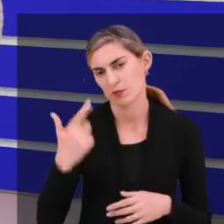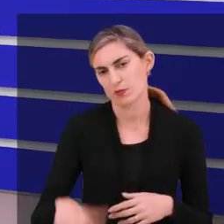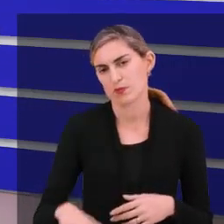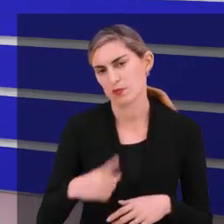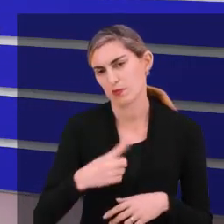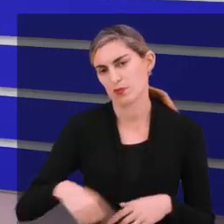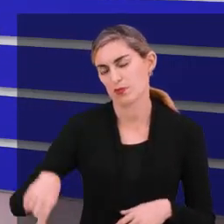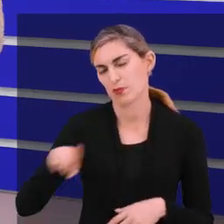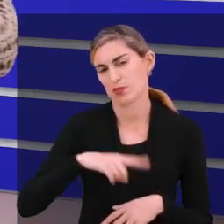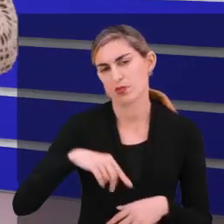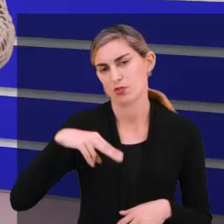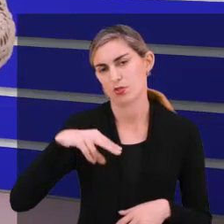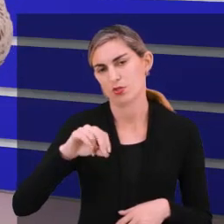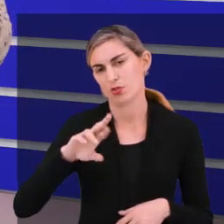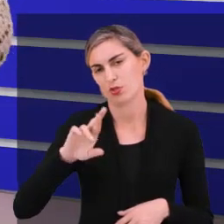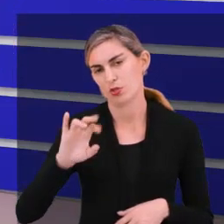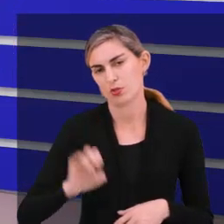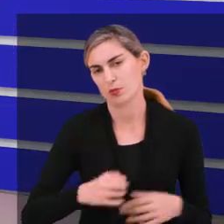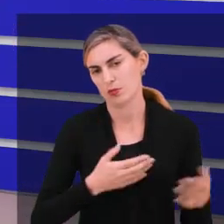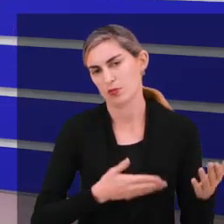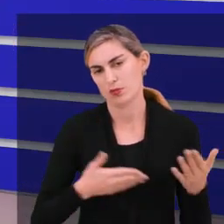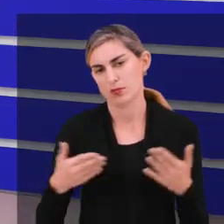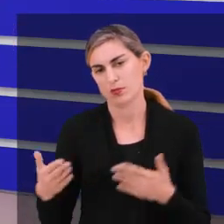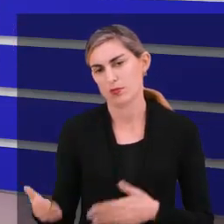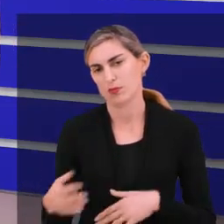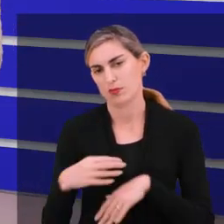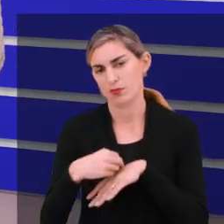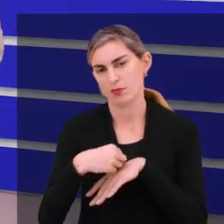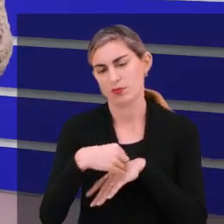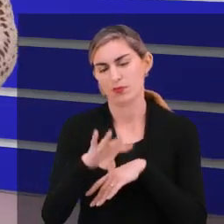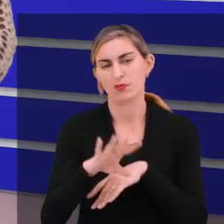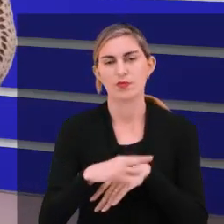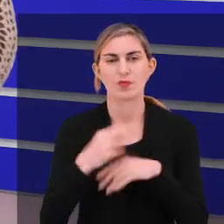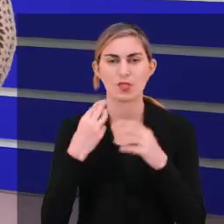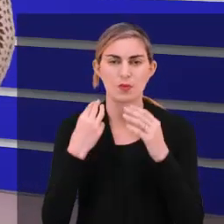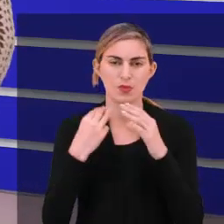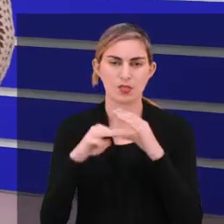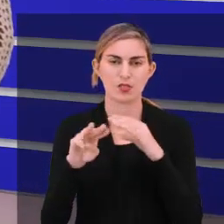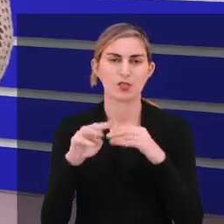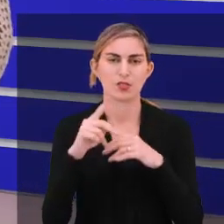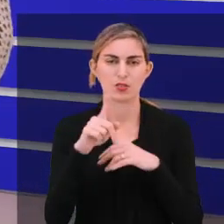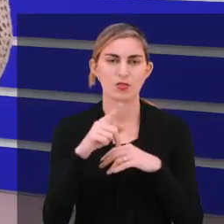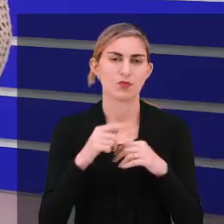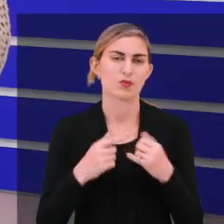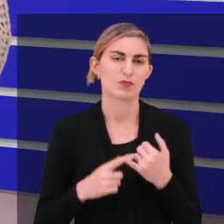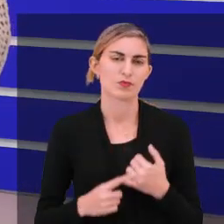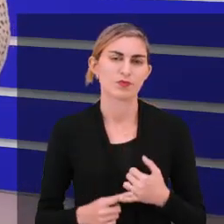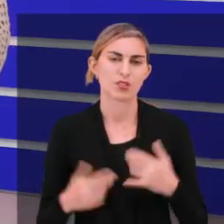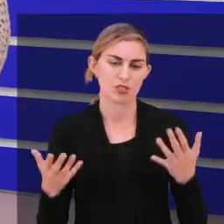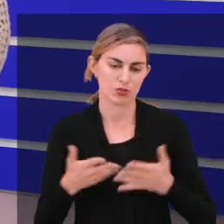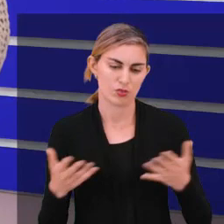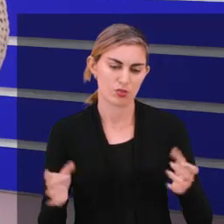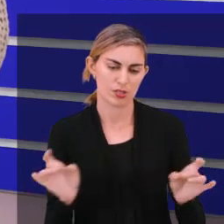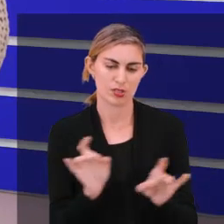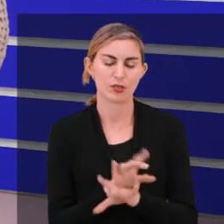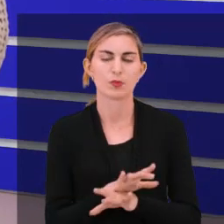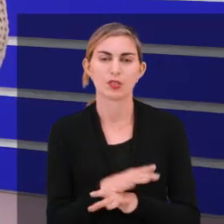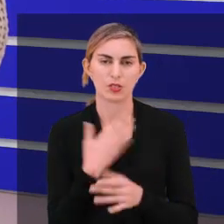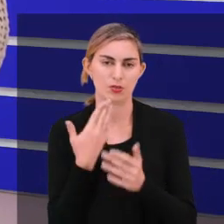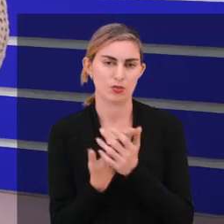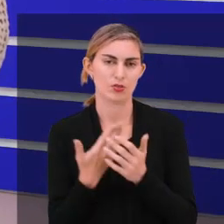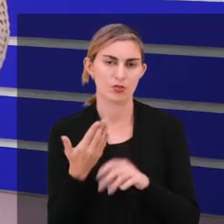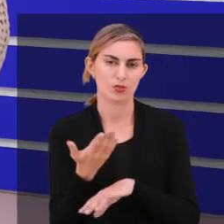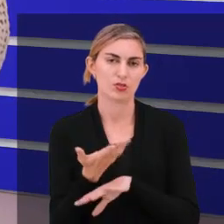uma vez que os nossos nobres convidados, nossa convidada pudesse deixar uma mensagem final para nós, porque nós estamos